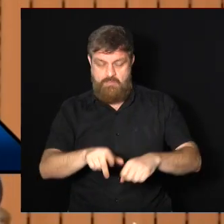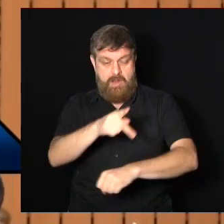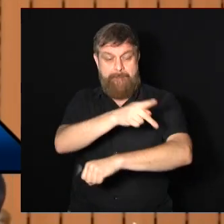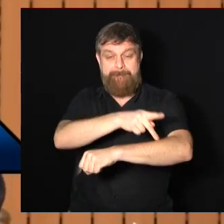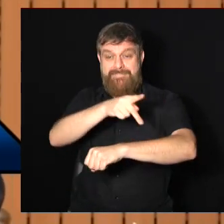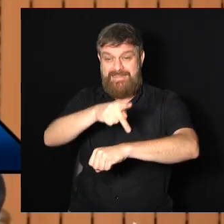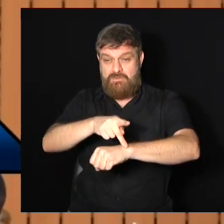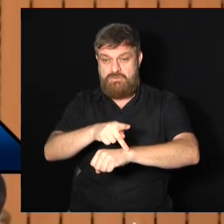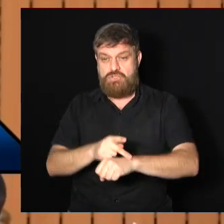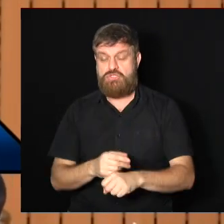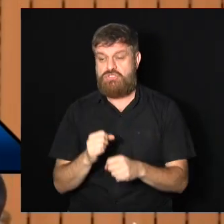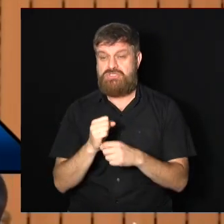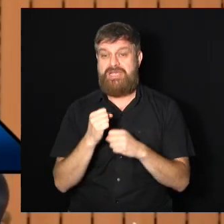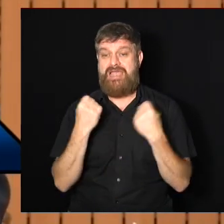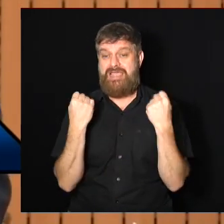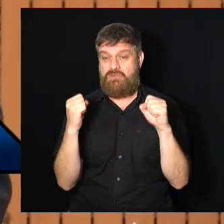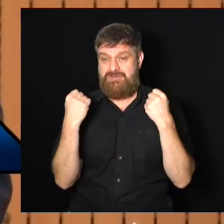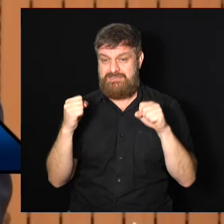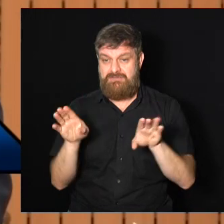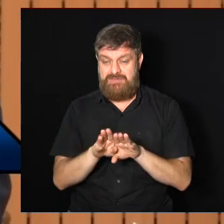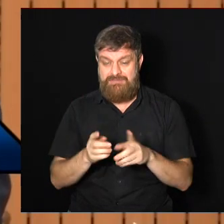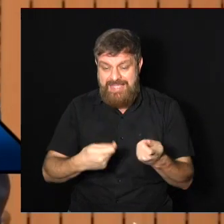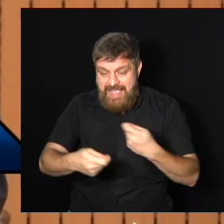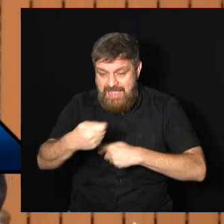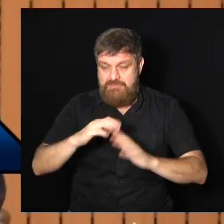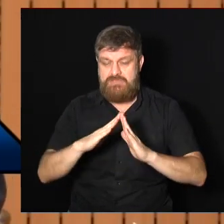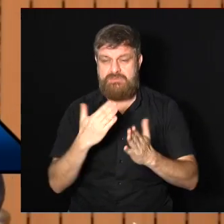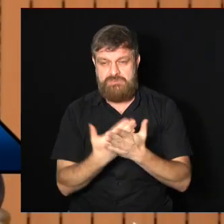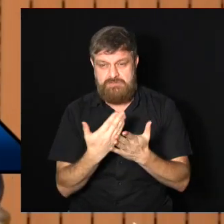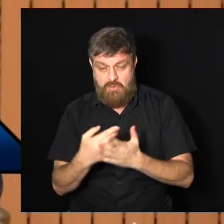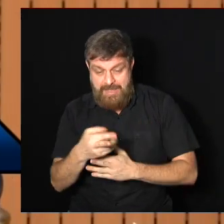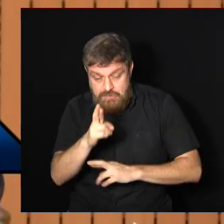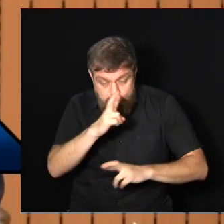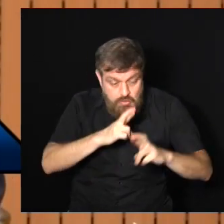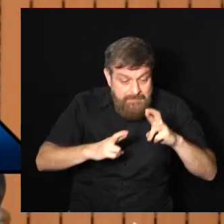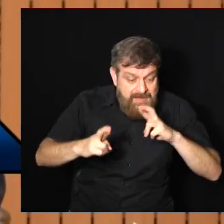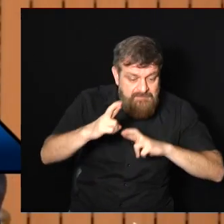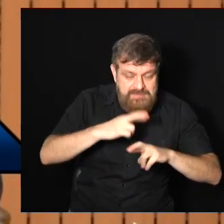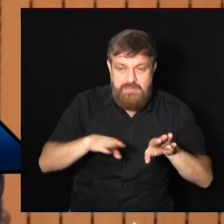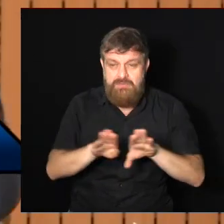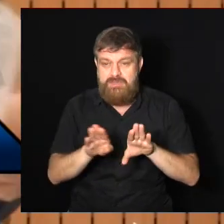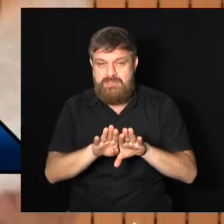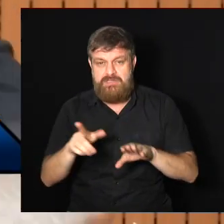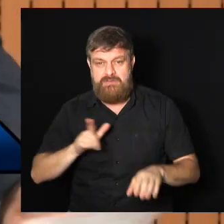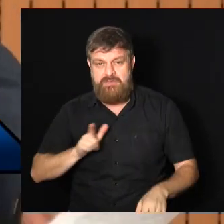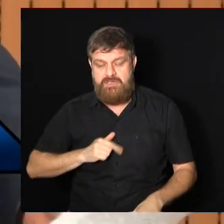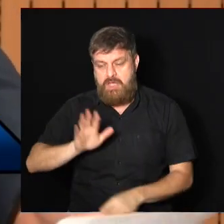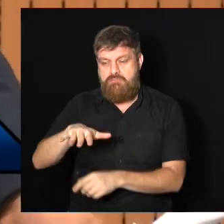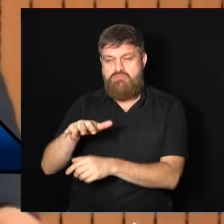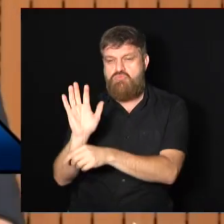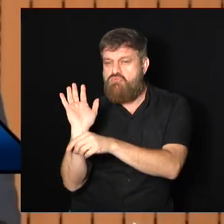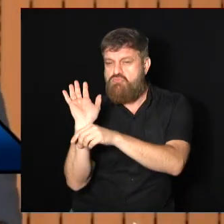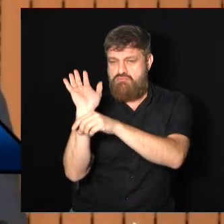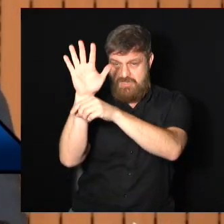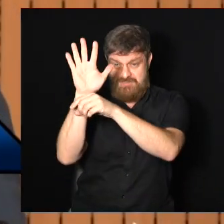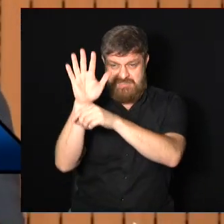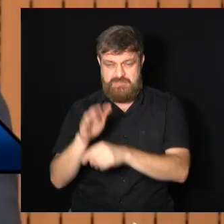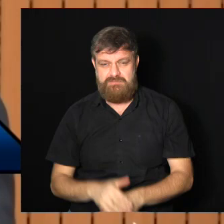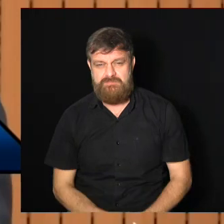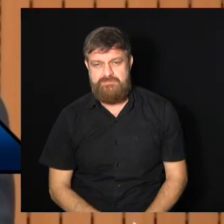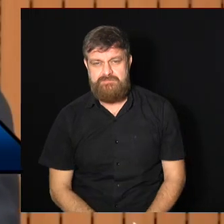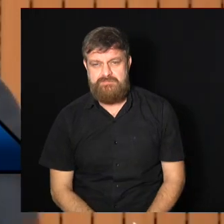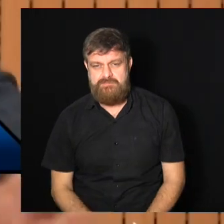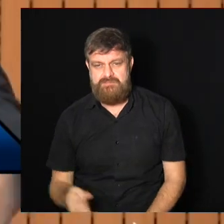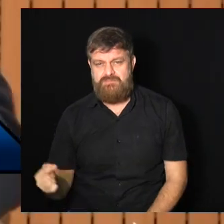Pedagogia, curso de Administração Escolar, de Supervisão Escolar e de técnico em basquetebol. Foi